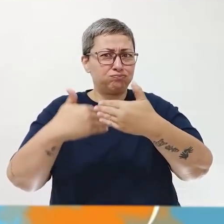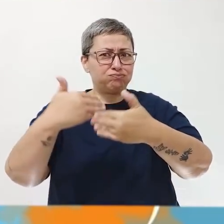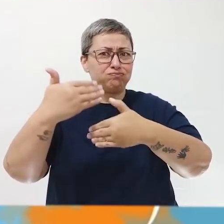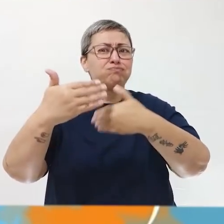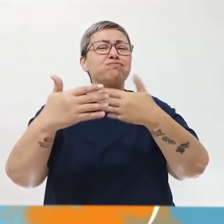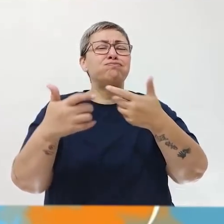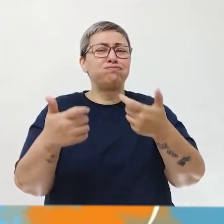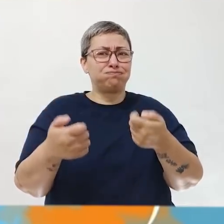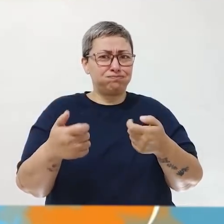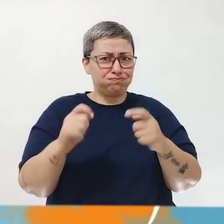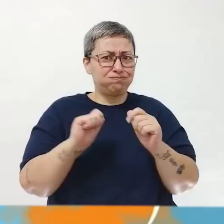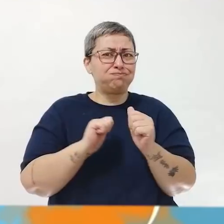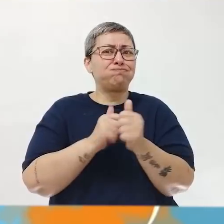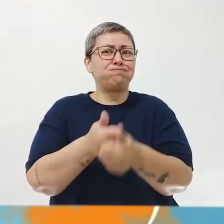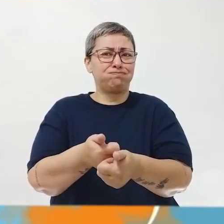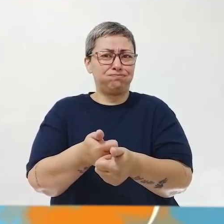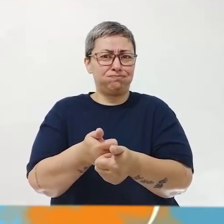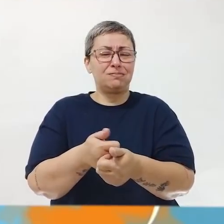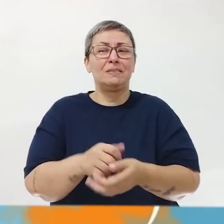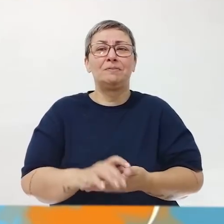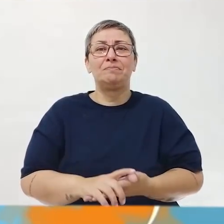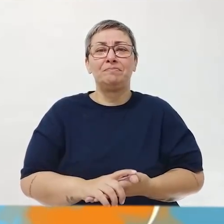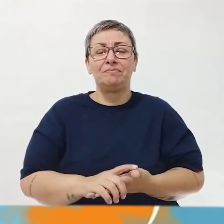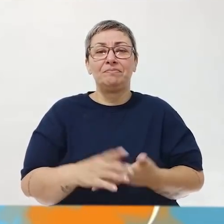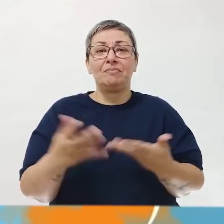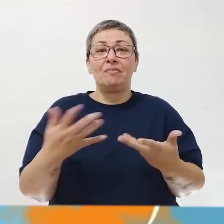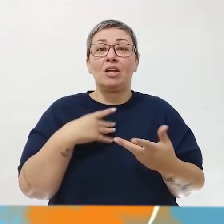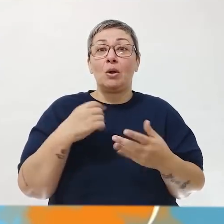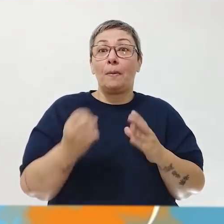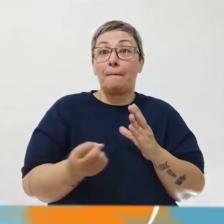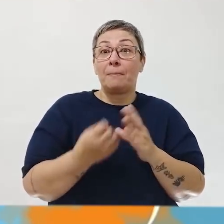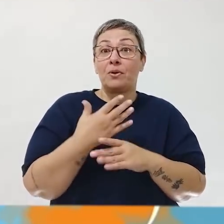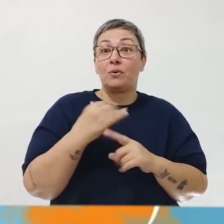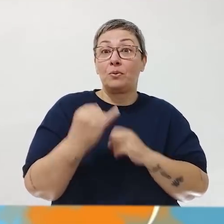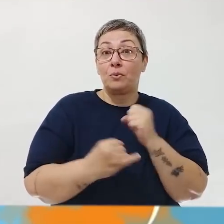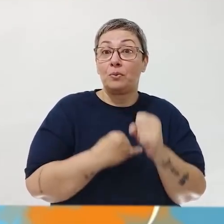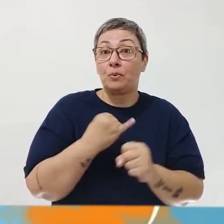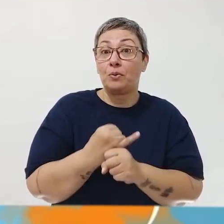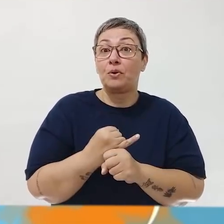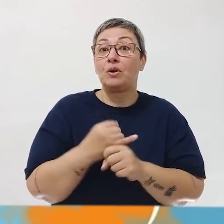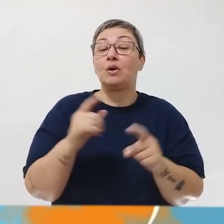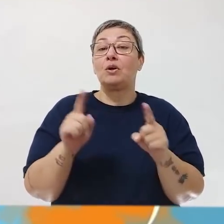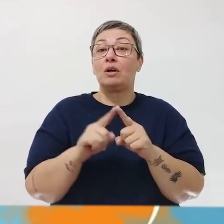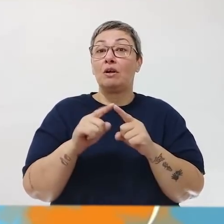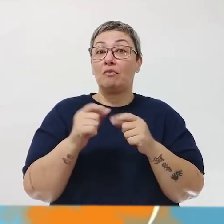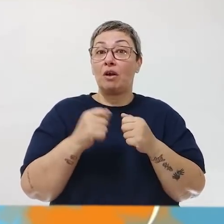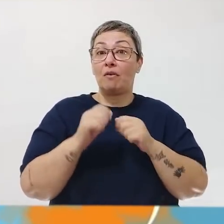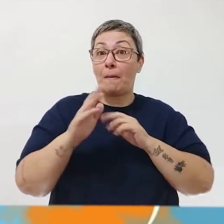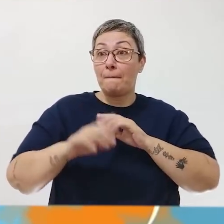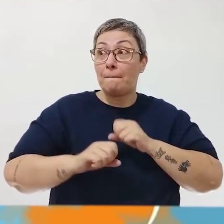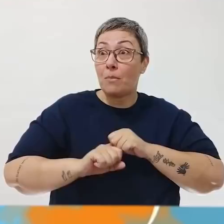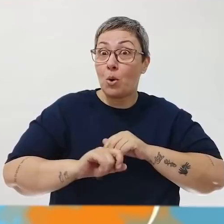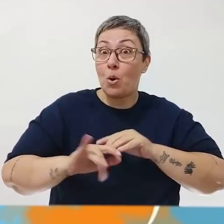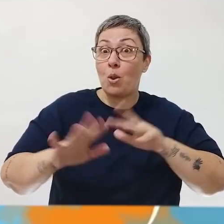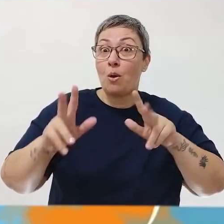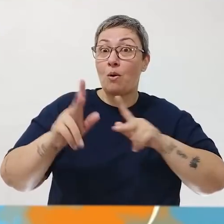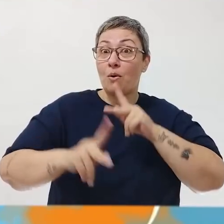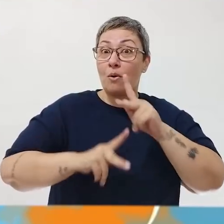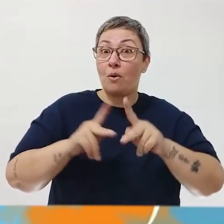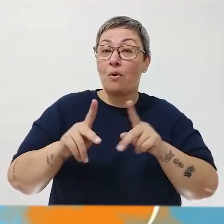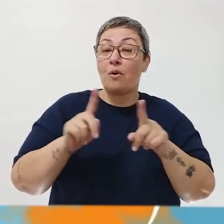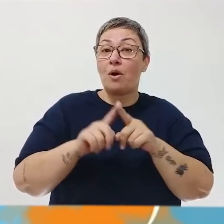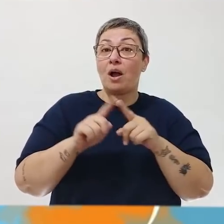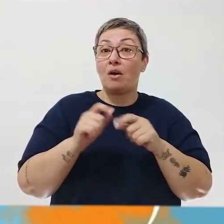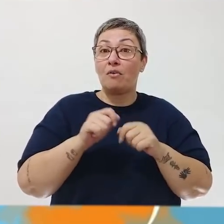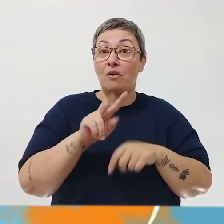evoluindo, os jogos também acompanharam essa evolução. Com o surgimento da internet, conforme ela foi se popularizando, começaram a